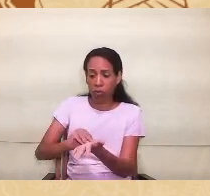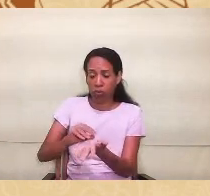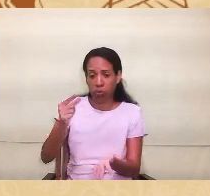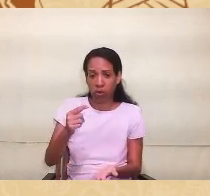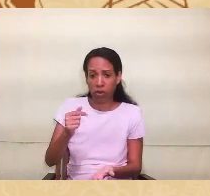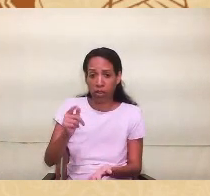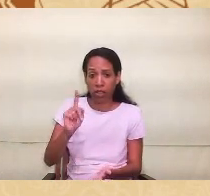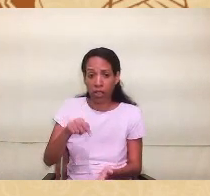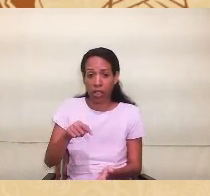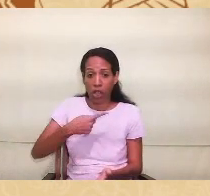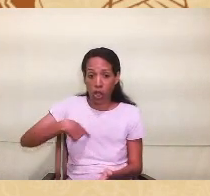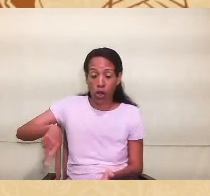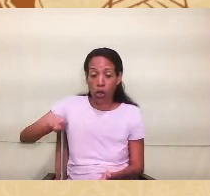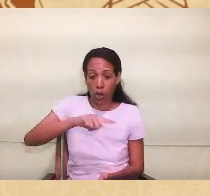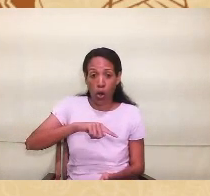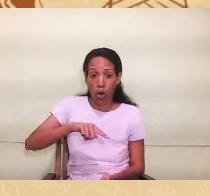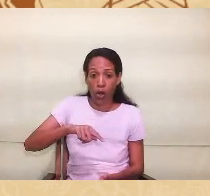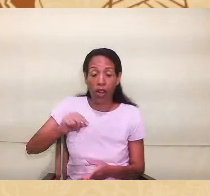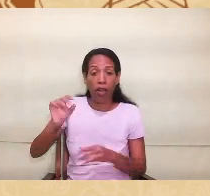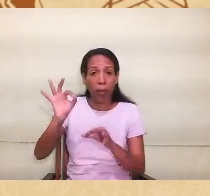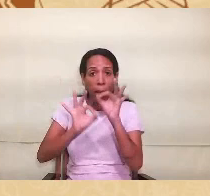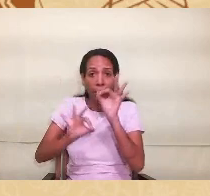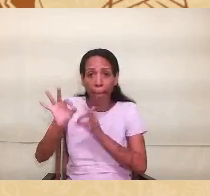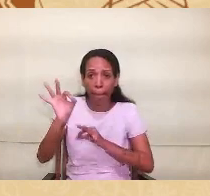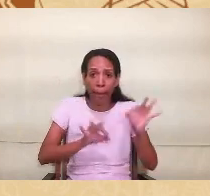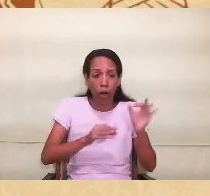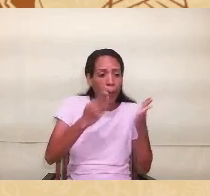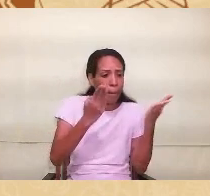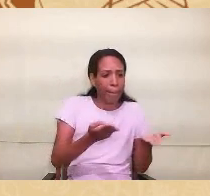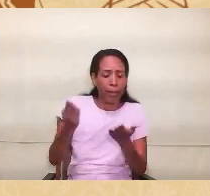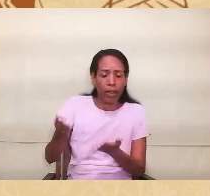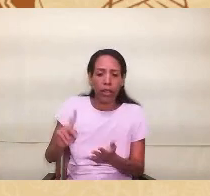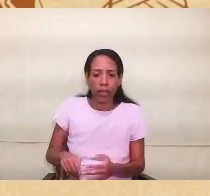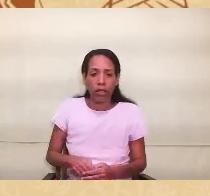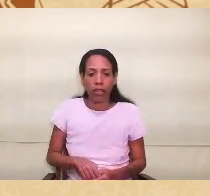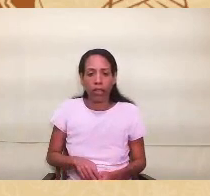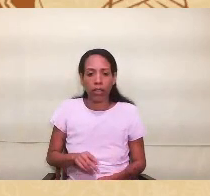nosso sistema econômico que produz esse tipo de demanda, assim, né?